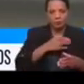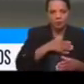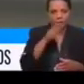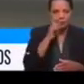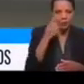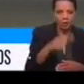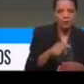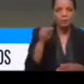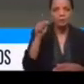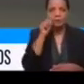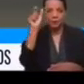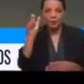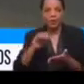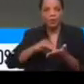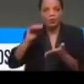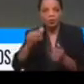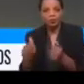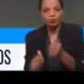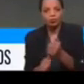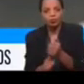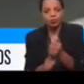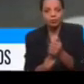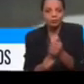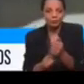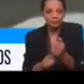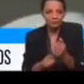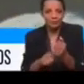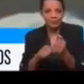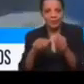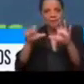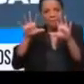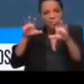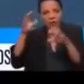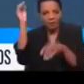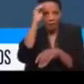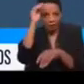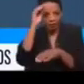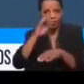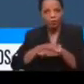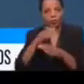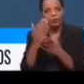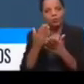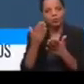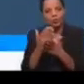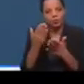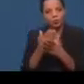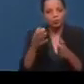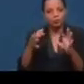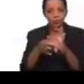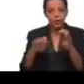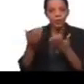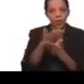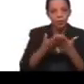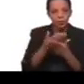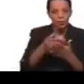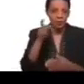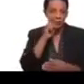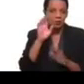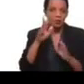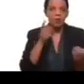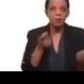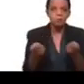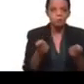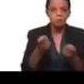terá contratado um assessor fantasma para fazer este estudo sobre a economia da defesa. Só que o coordenador